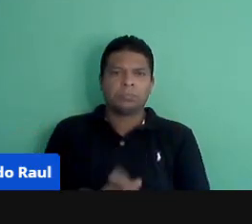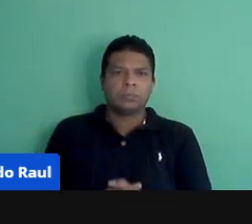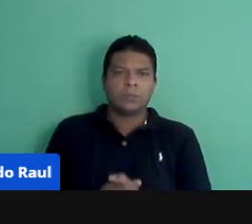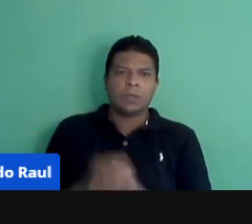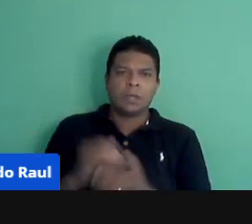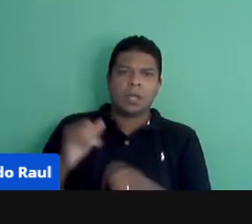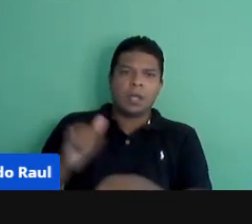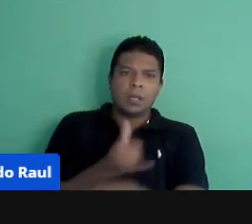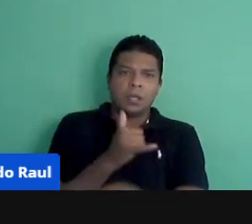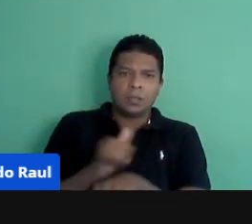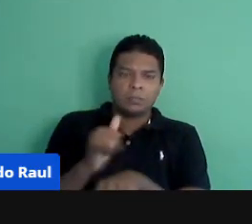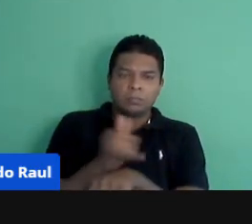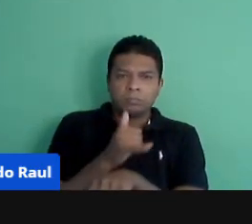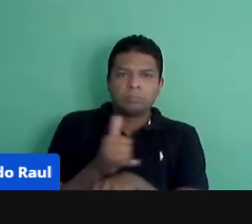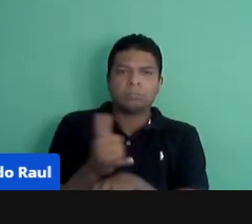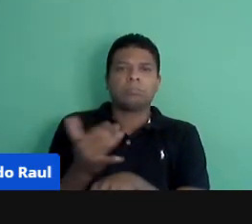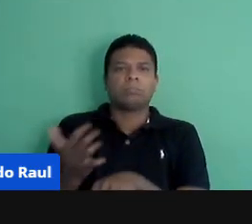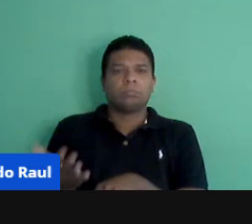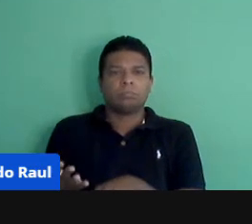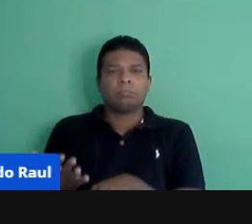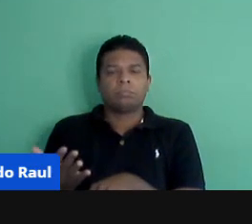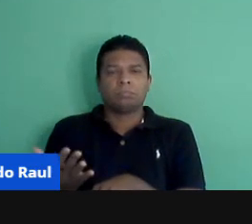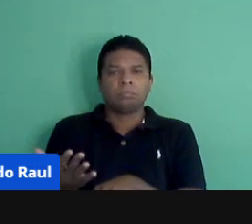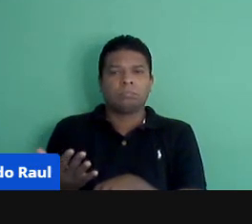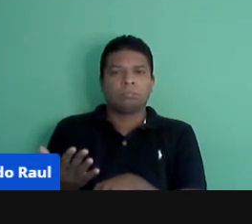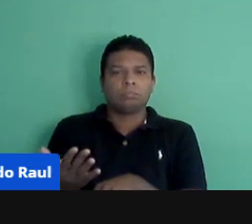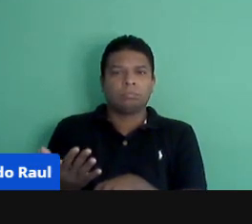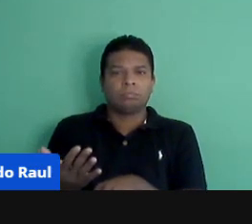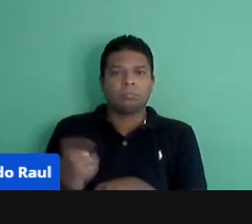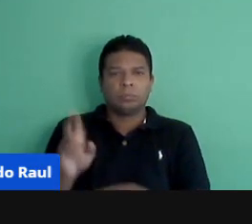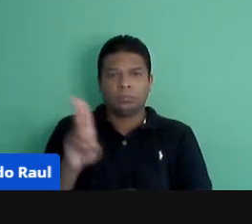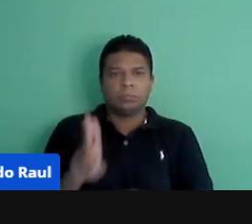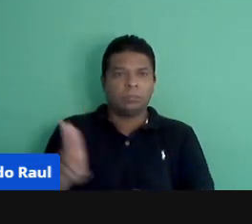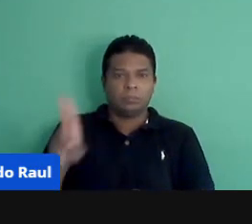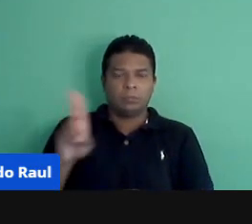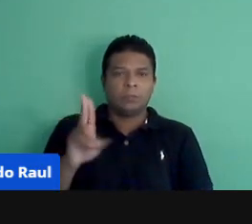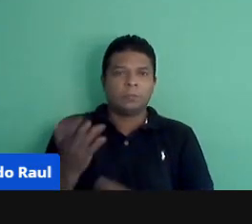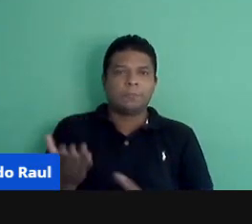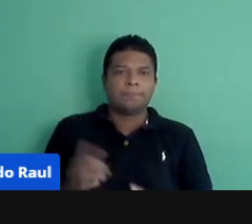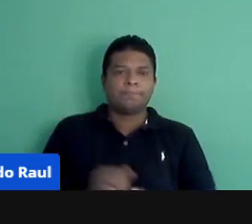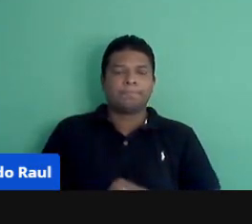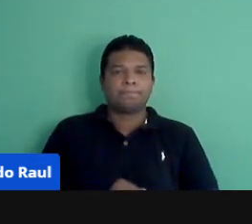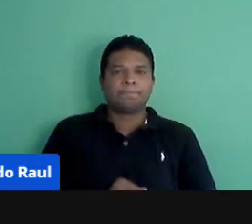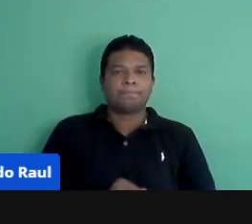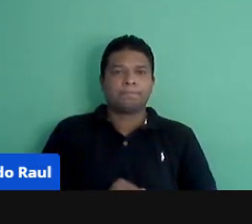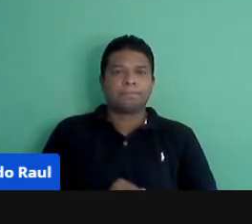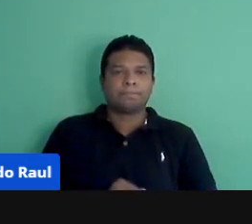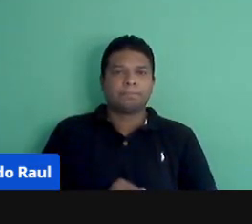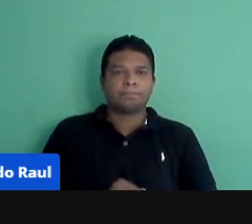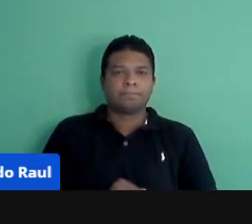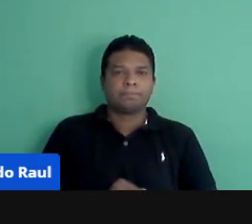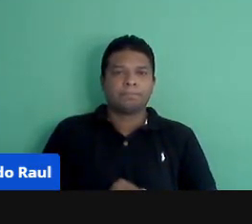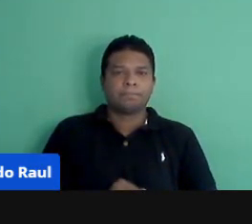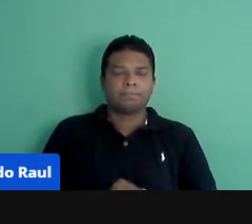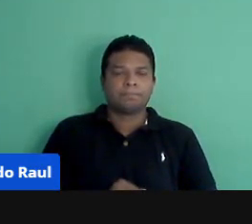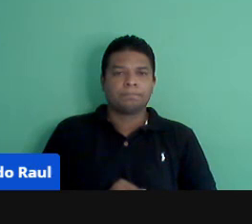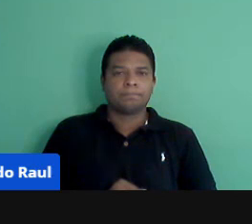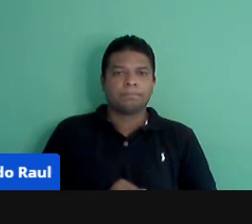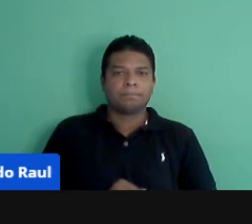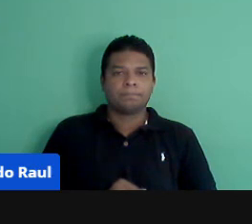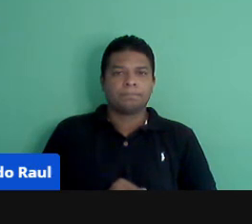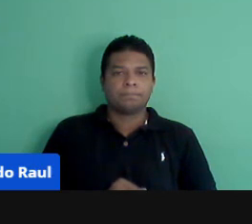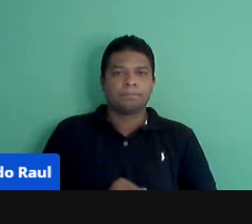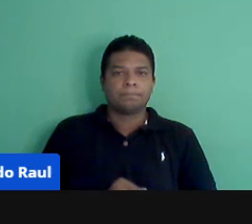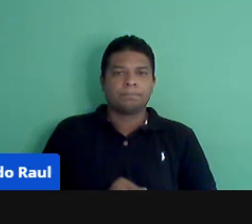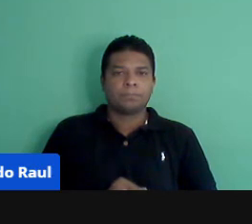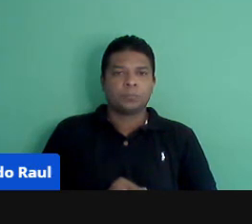estratégia que for utilizada, né? Então, eu vejo que a gente teve que, do dia